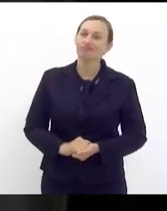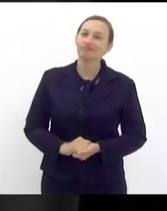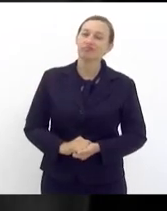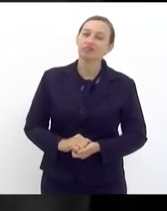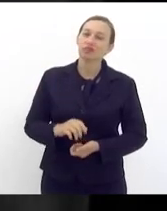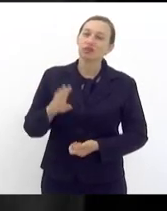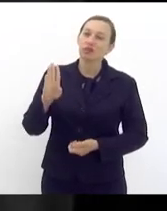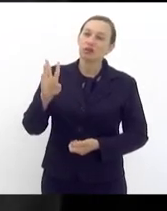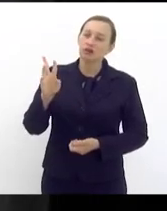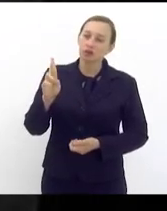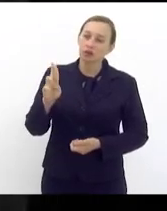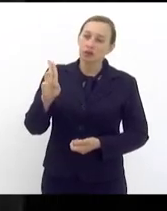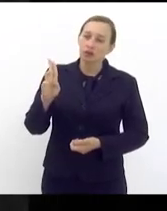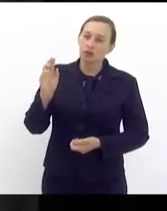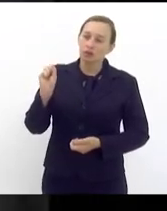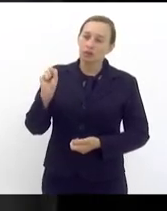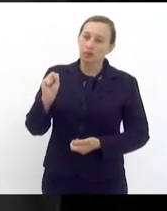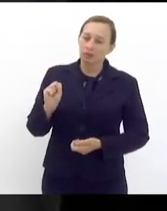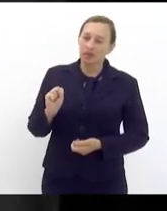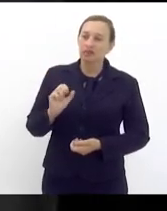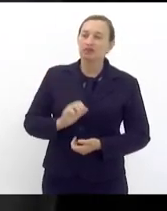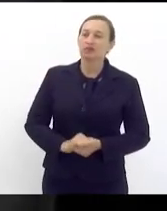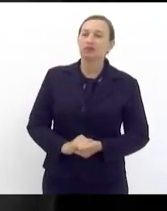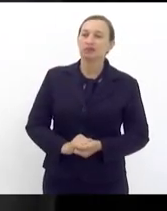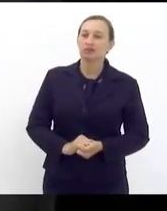Rubem Vieira. Ele hoje é